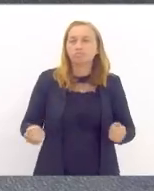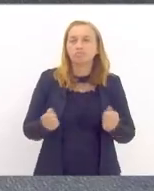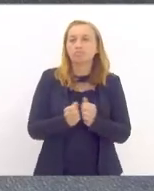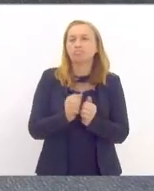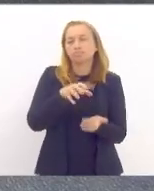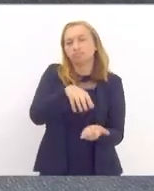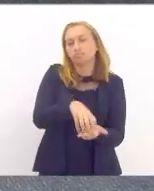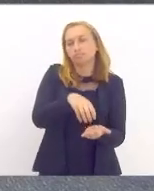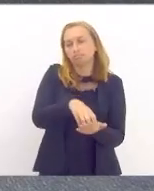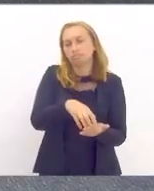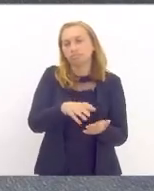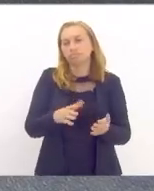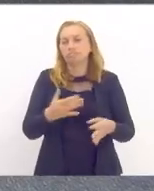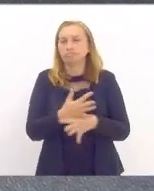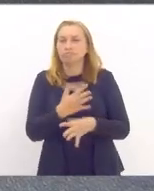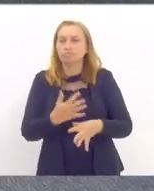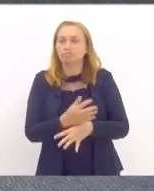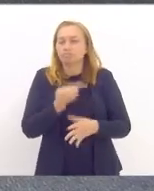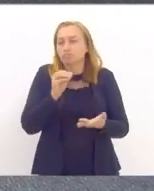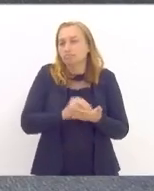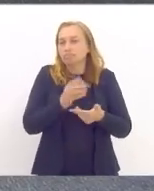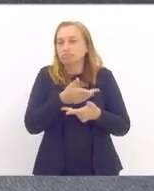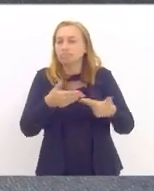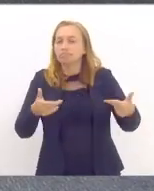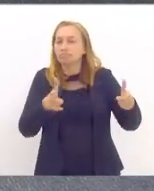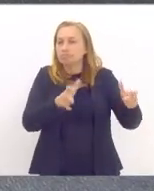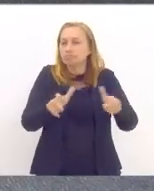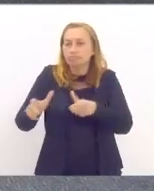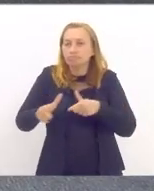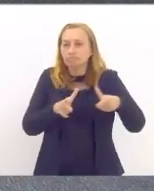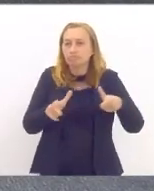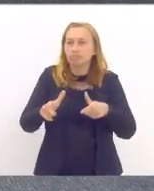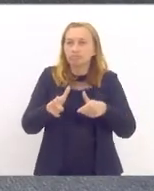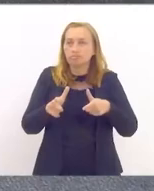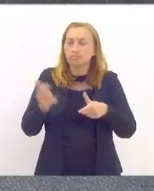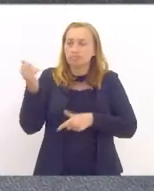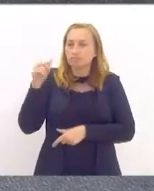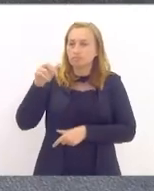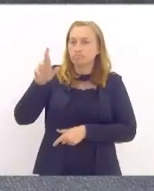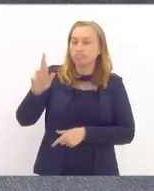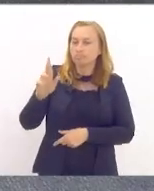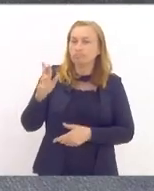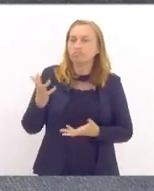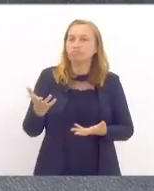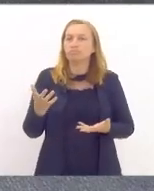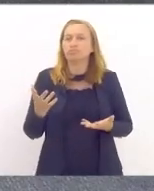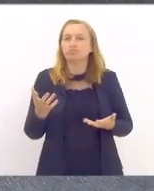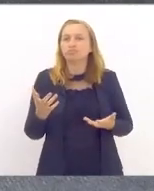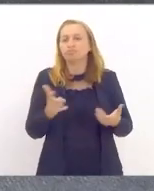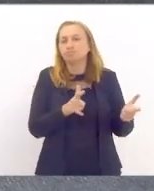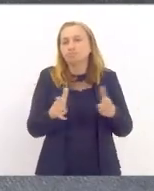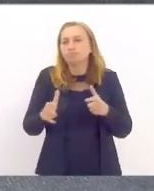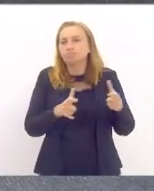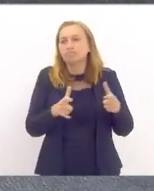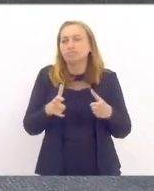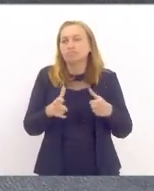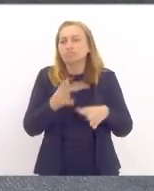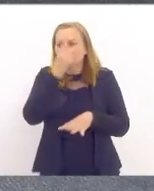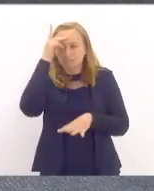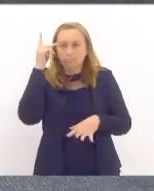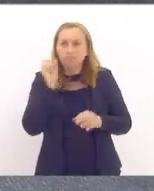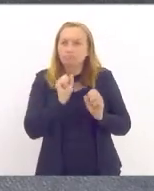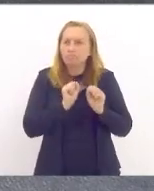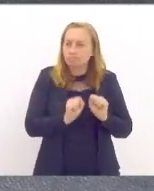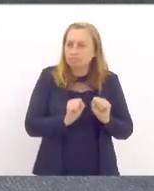das cidades você imagina onde falta tanto espaço arborizado falta tantos espaços onde as pessoas